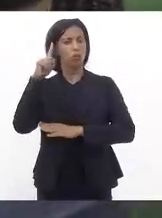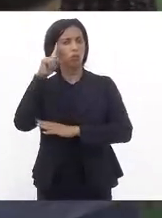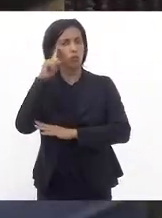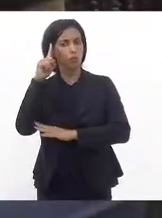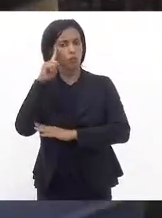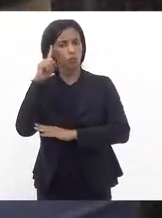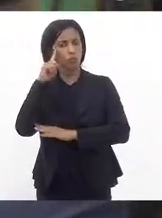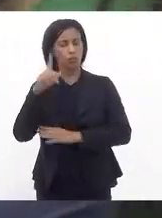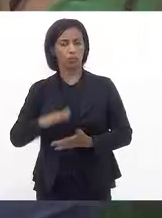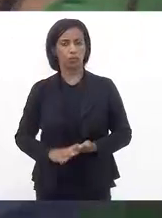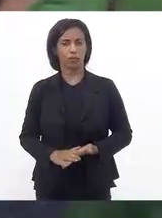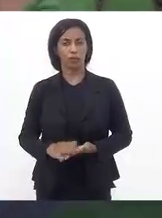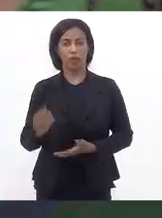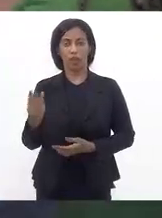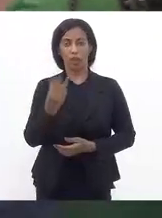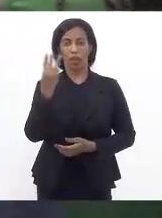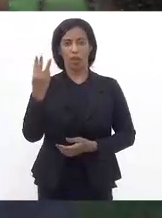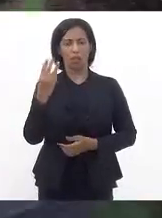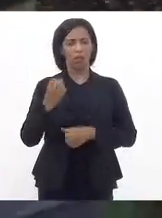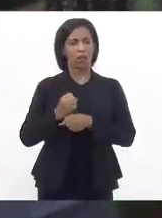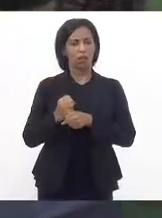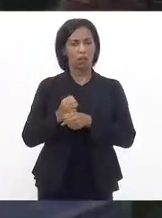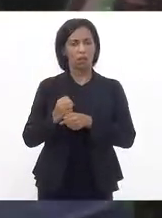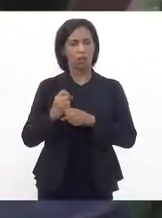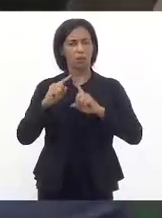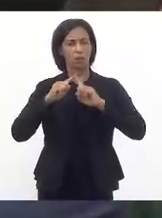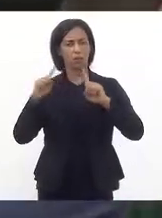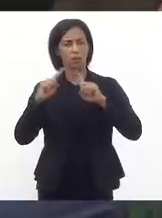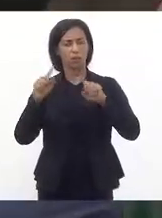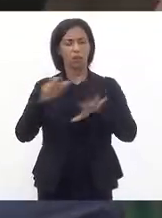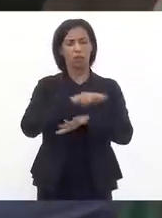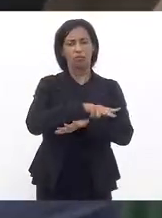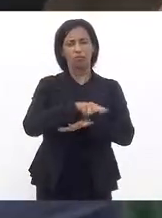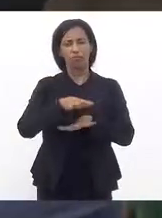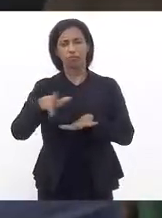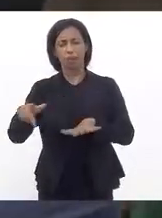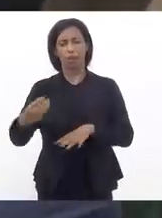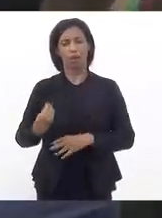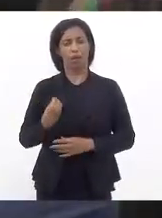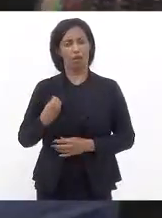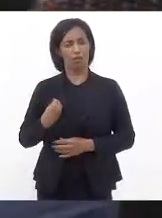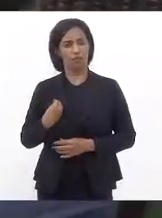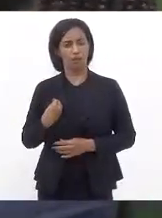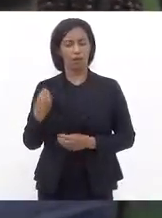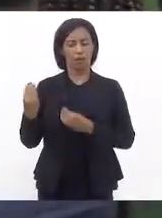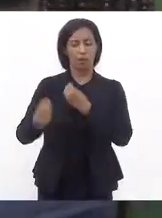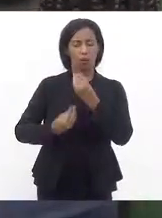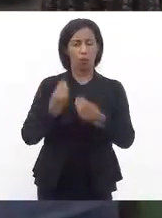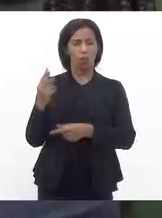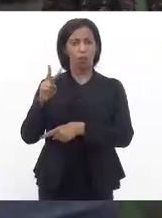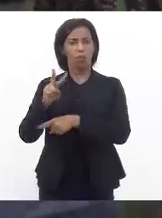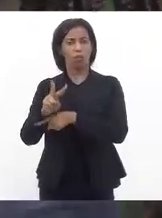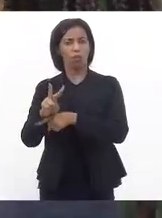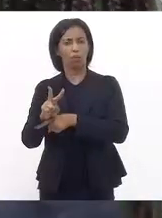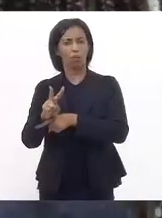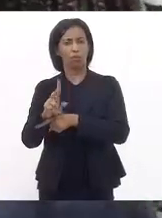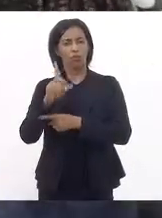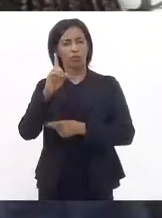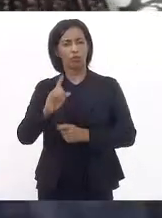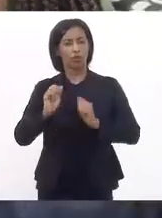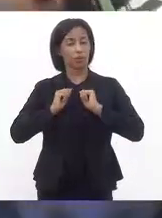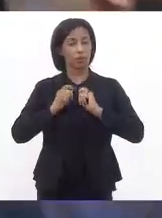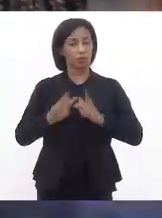diariamente há três anos para denunciar diversas violações da vida como uma defensora de direitos